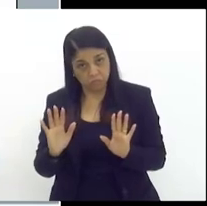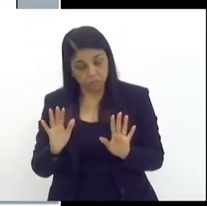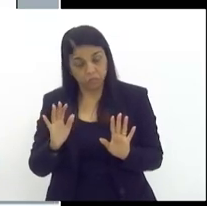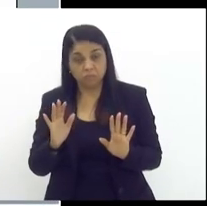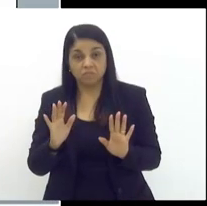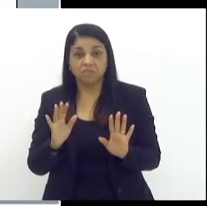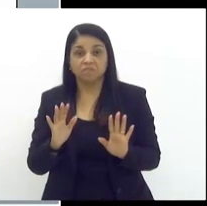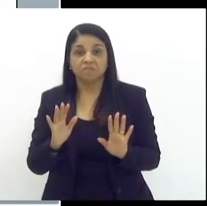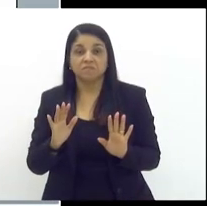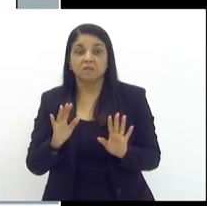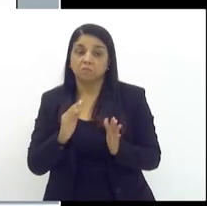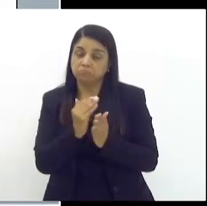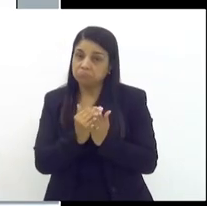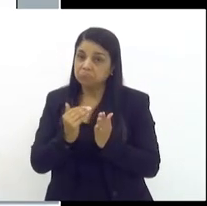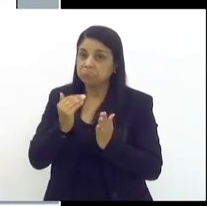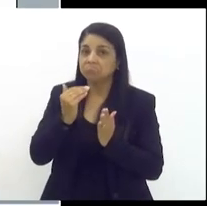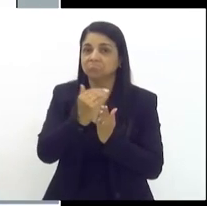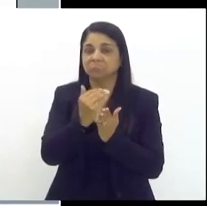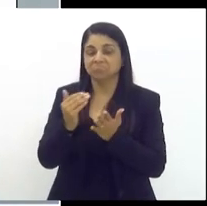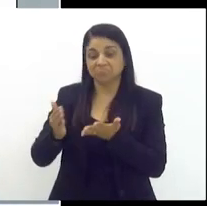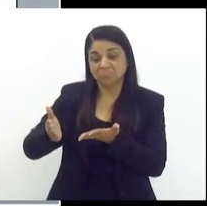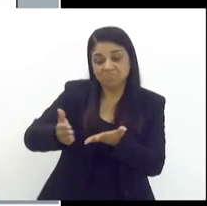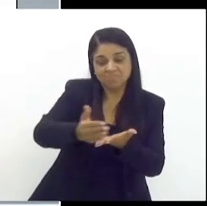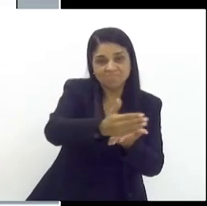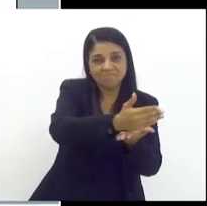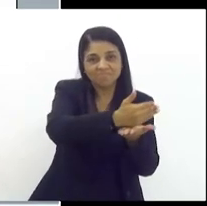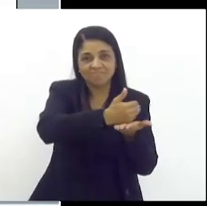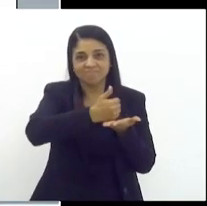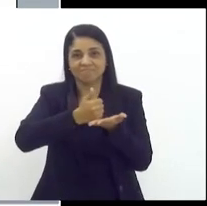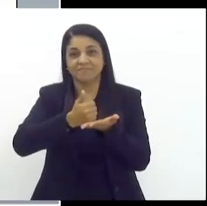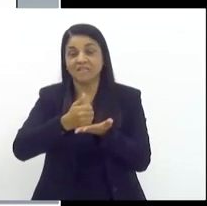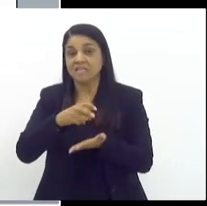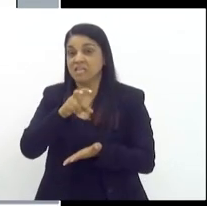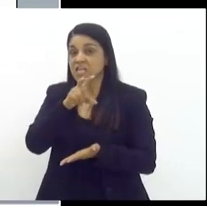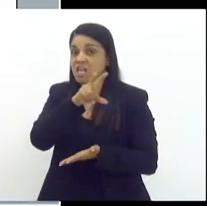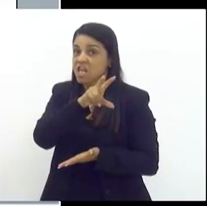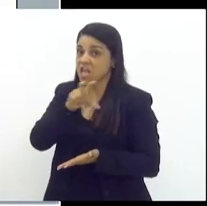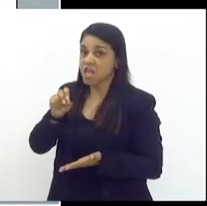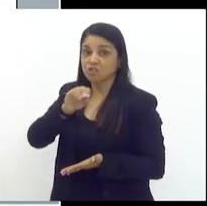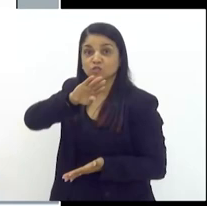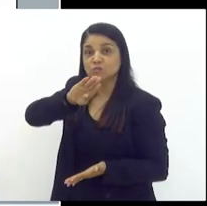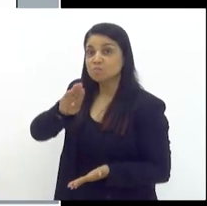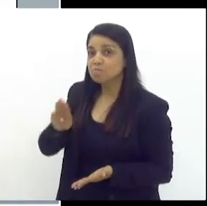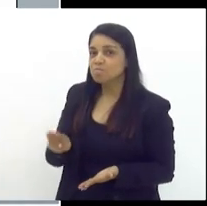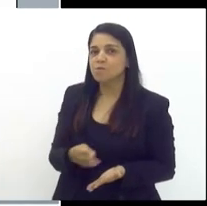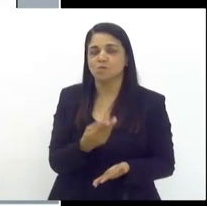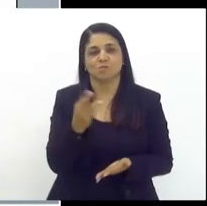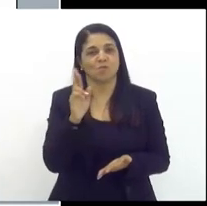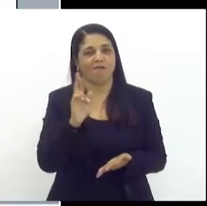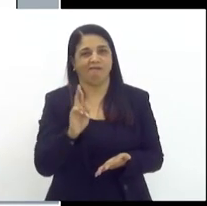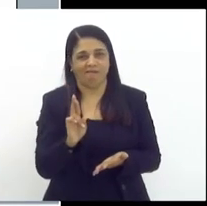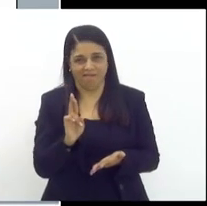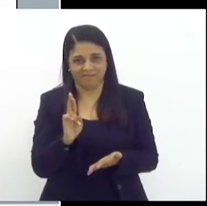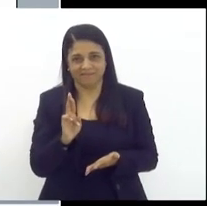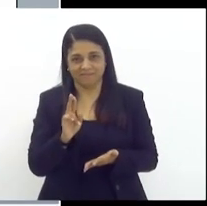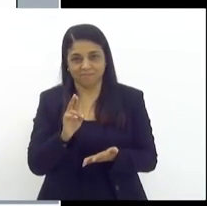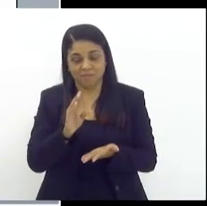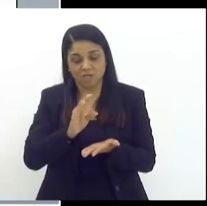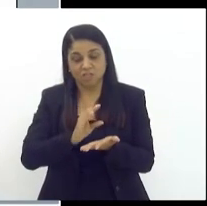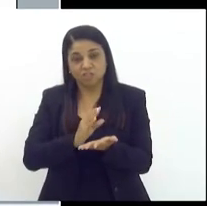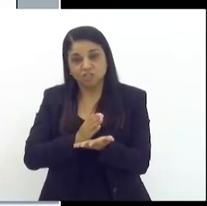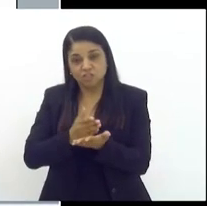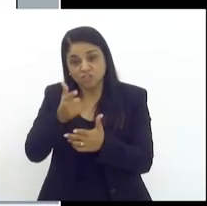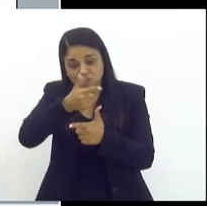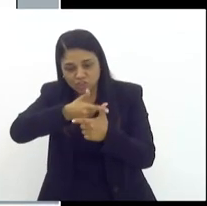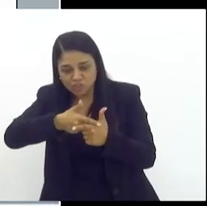pode dar um acréscimo de receita de 500 milhões de reais para dividir entre Estados municípios perto da perda